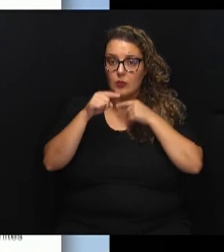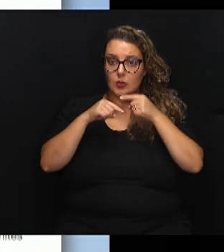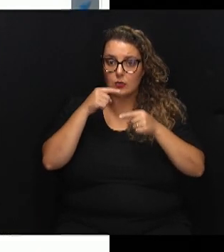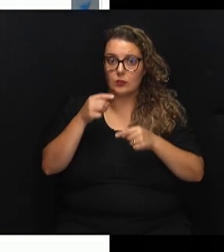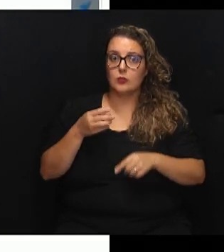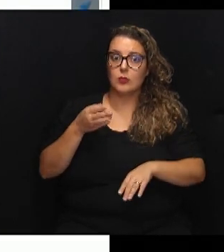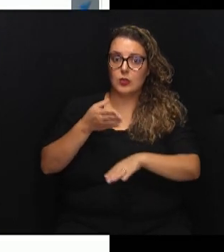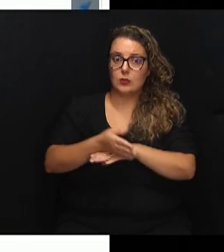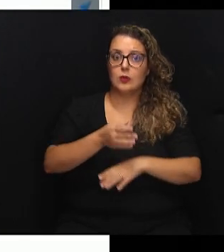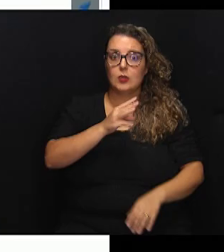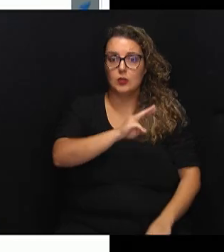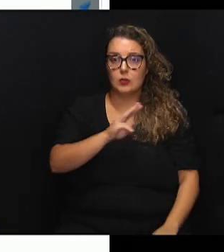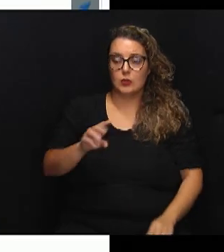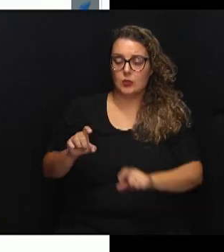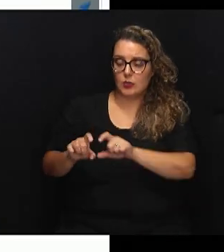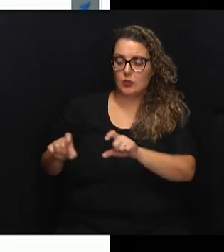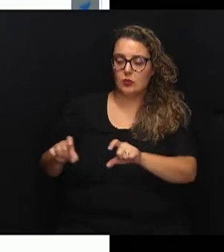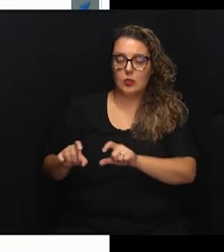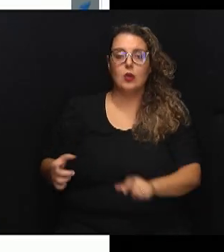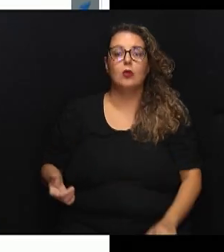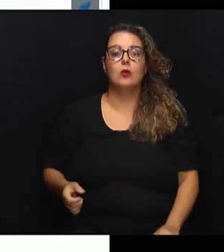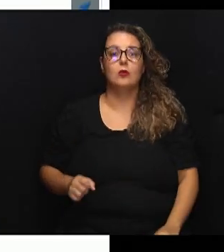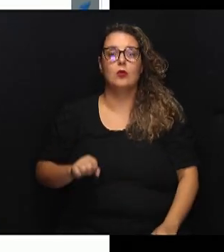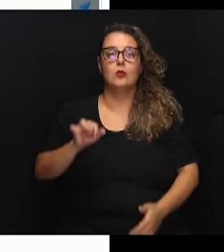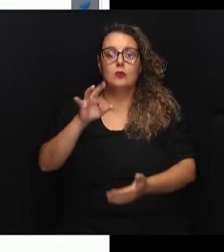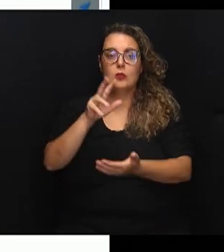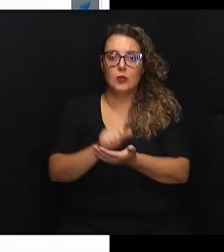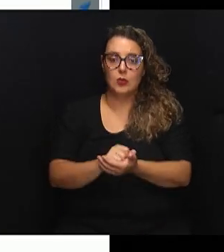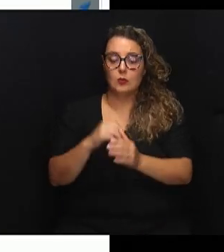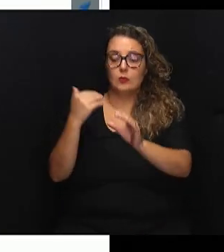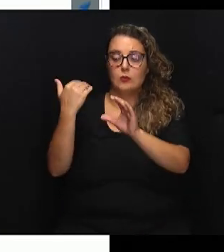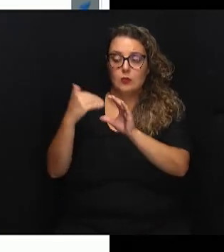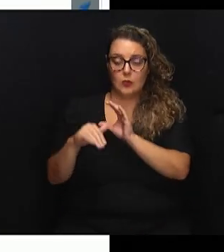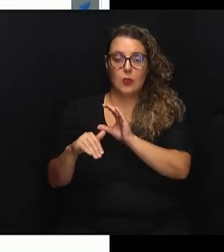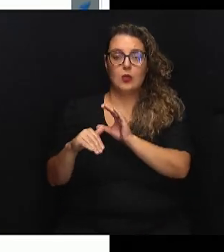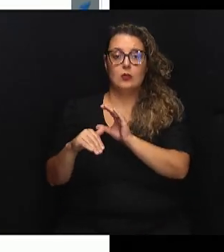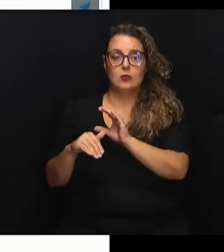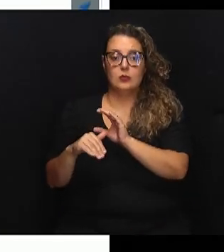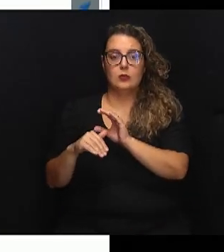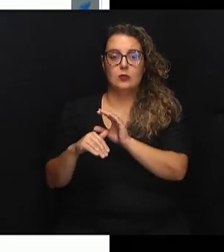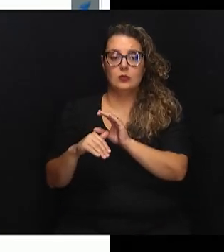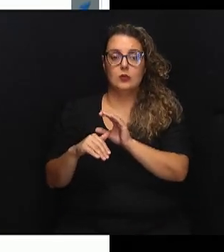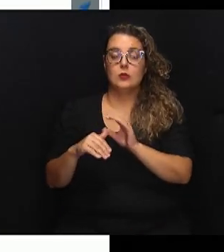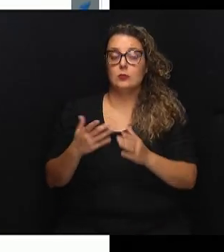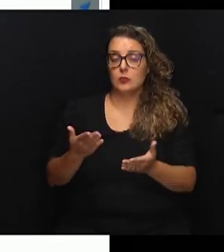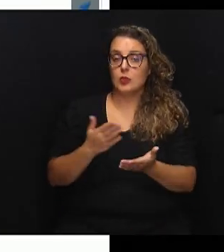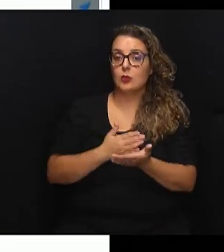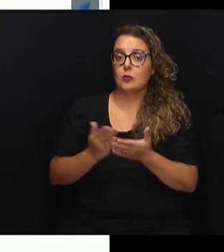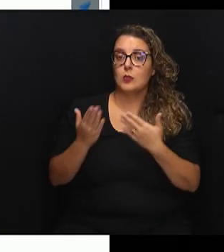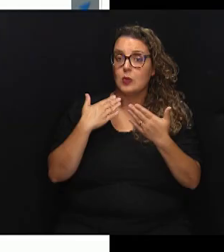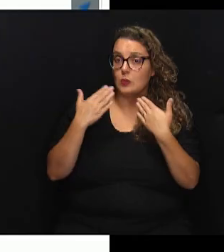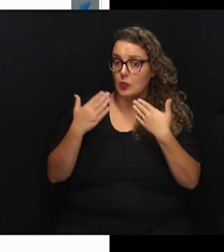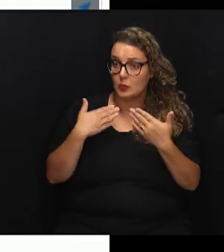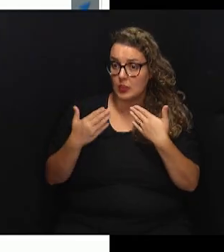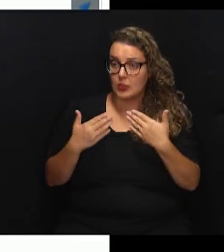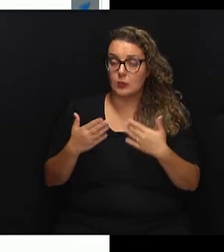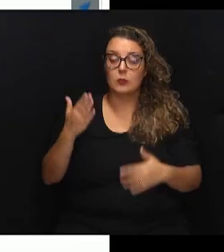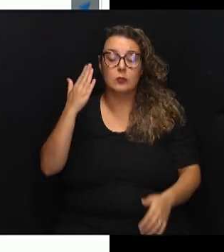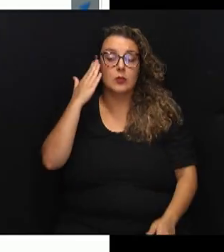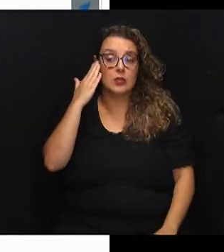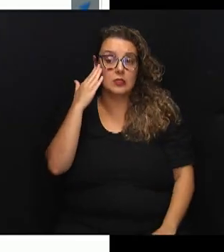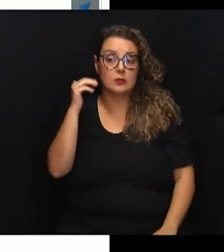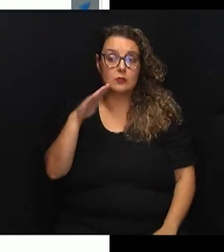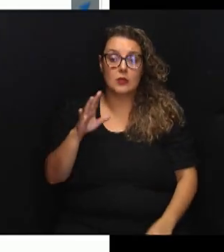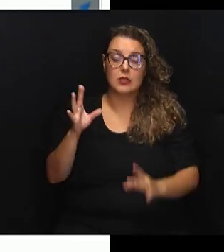ali nesse campo, vai abrir e eu posso mandar aí uma correspondência sua, inicie um bate-papo para saber